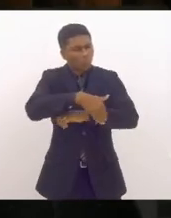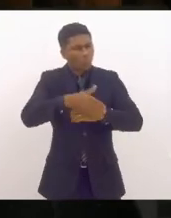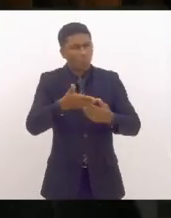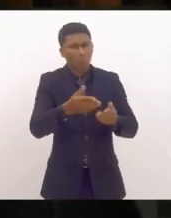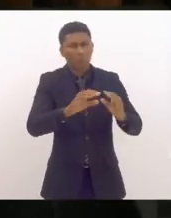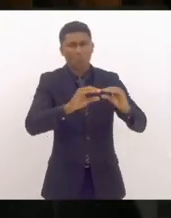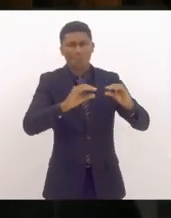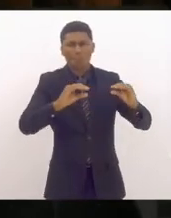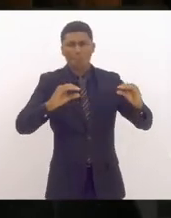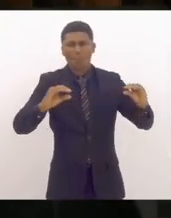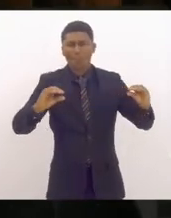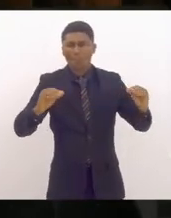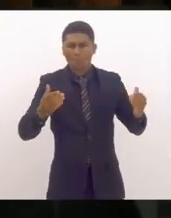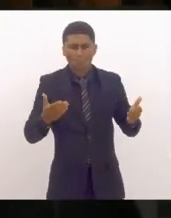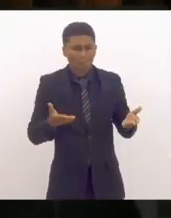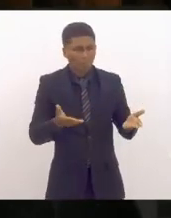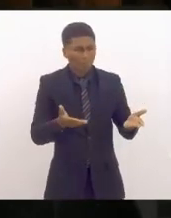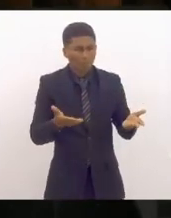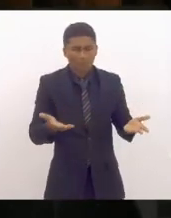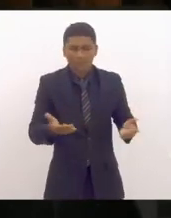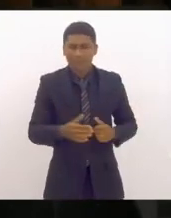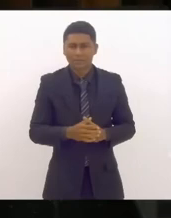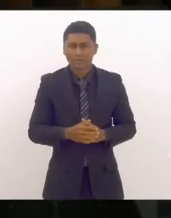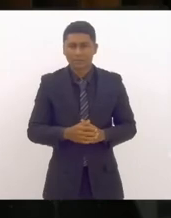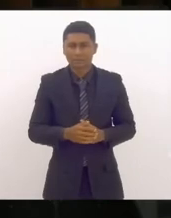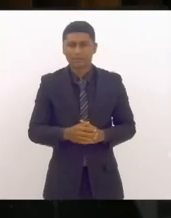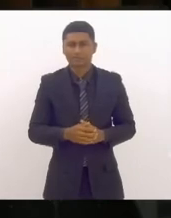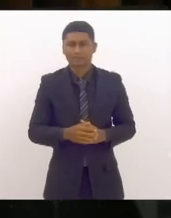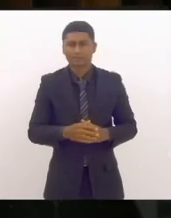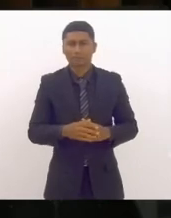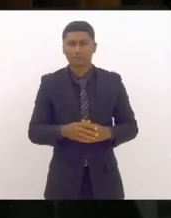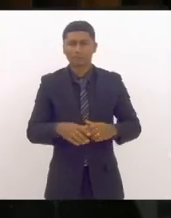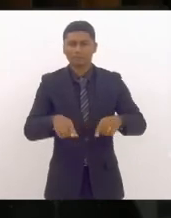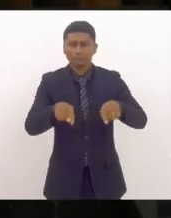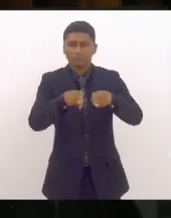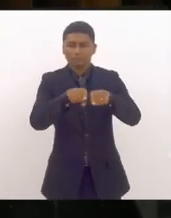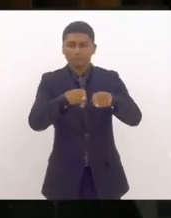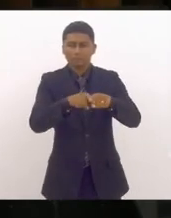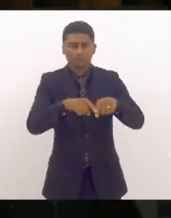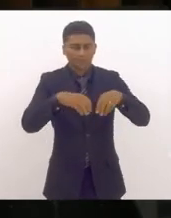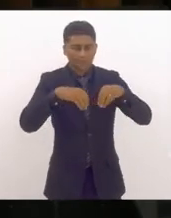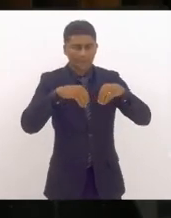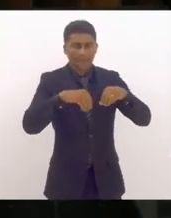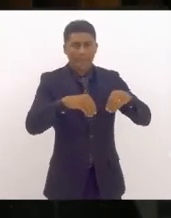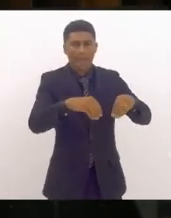tratamento de pavimentação devido, faz titulação de terra.